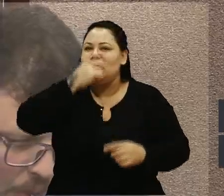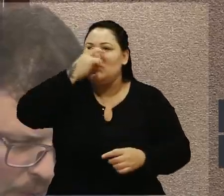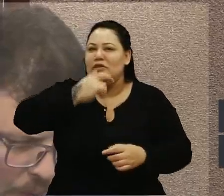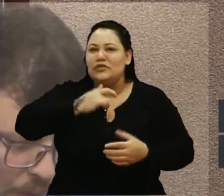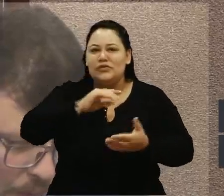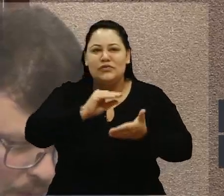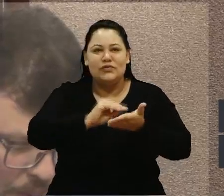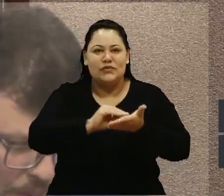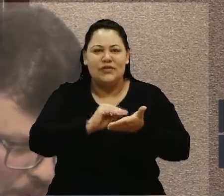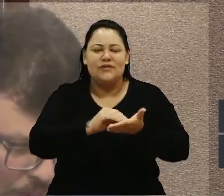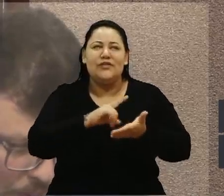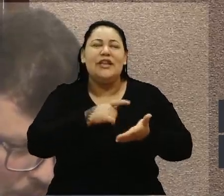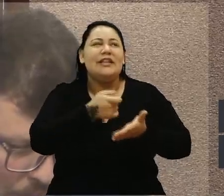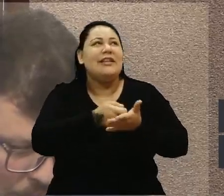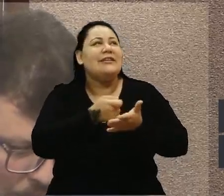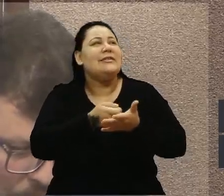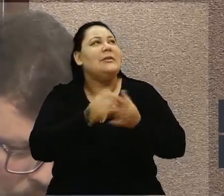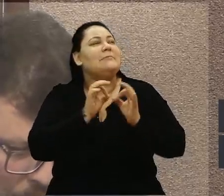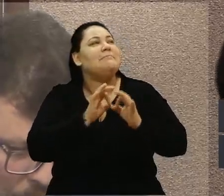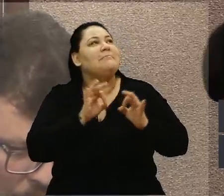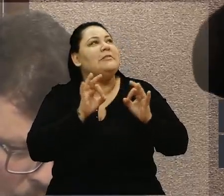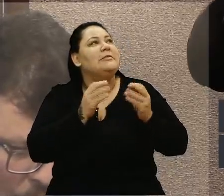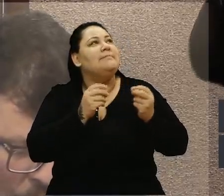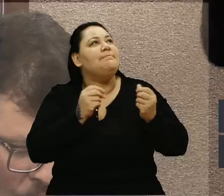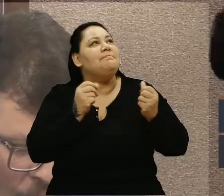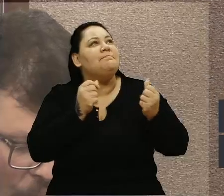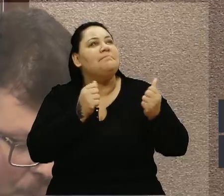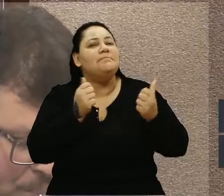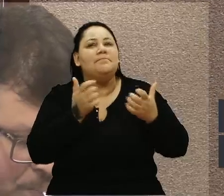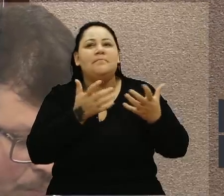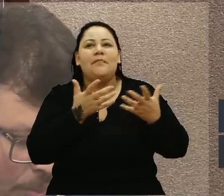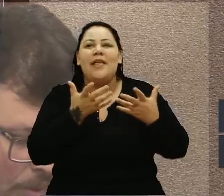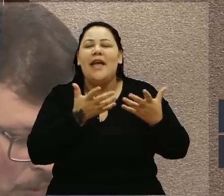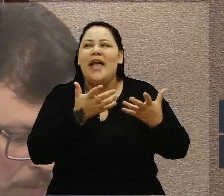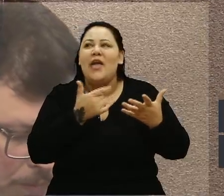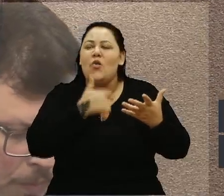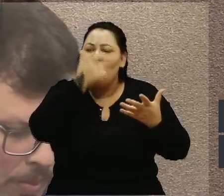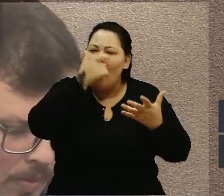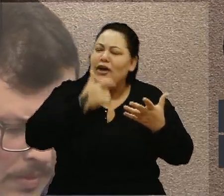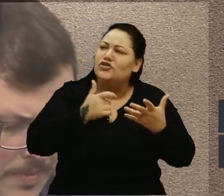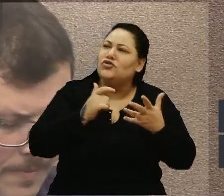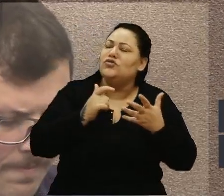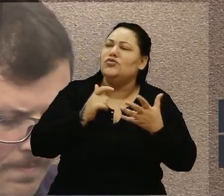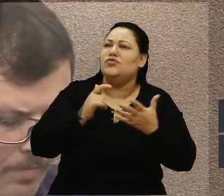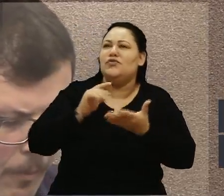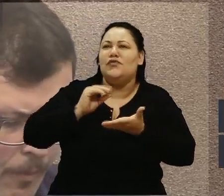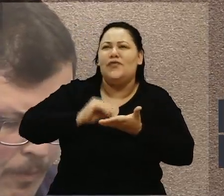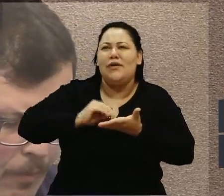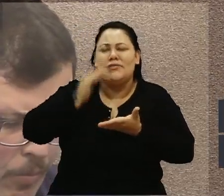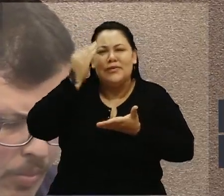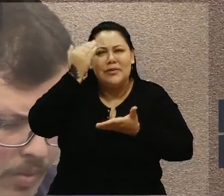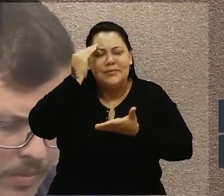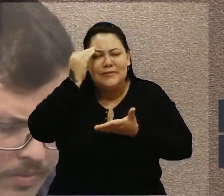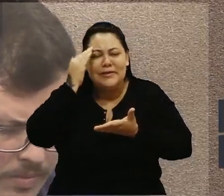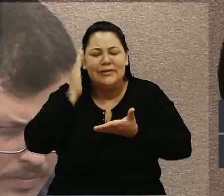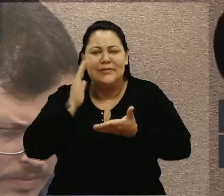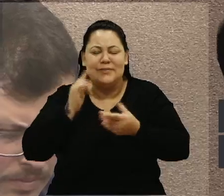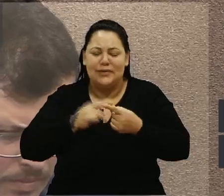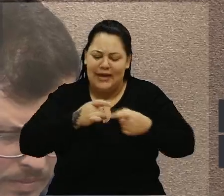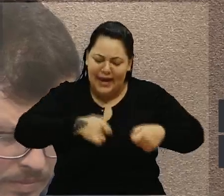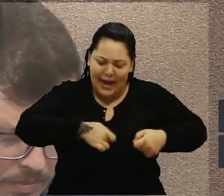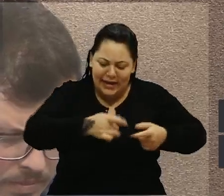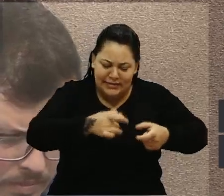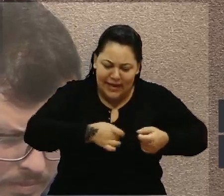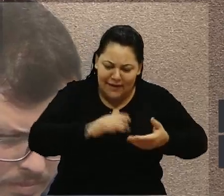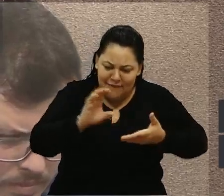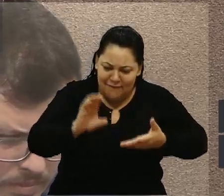vou tentar ser brando aqui, né? Falta um pouquinho de entendimento da situação, porque gastar recurso nobre do município, que já é